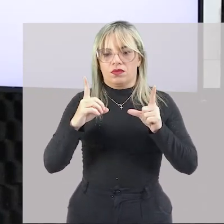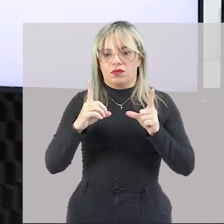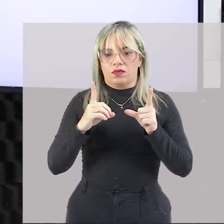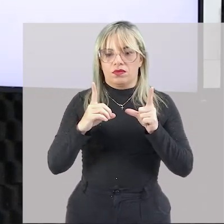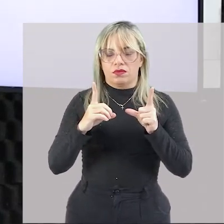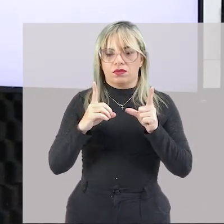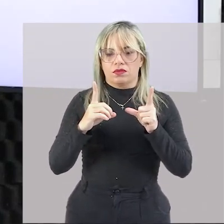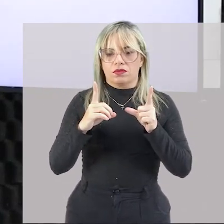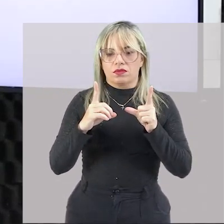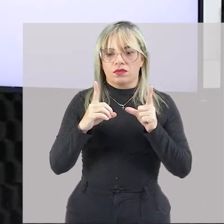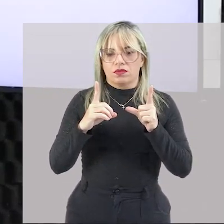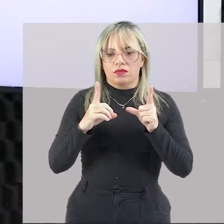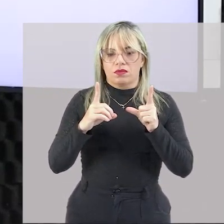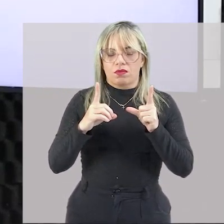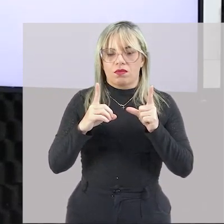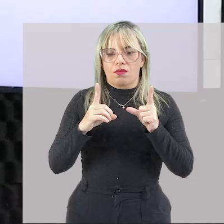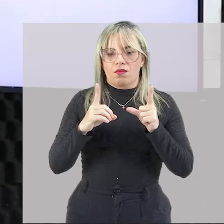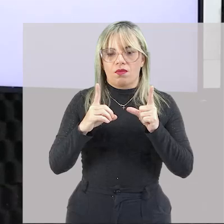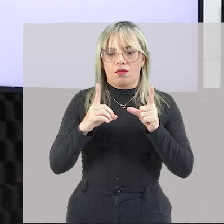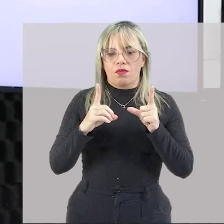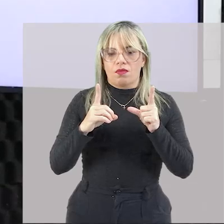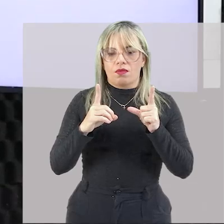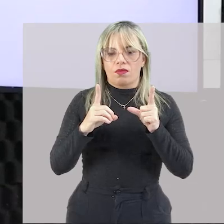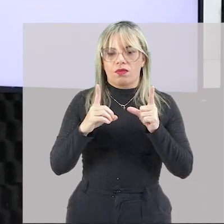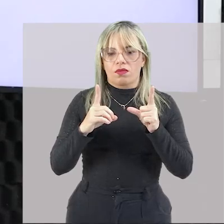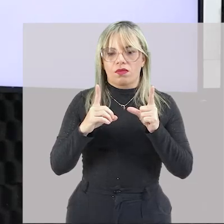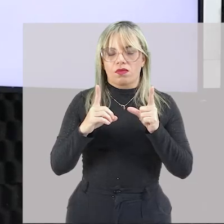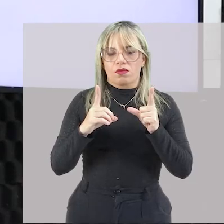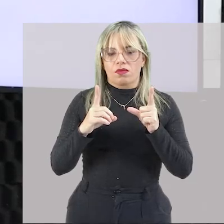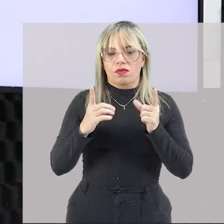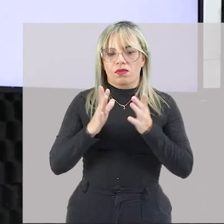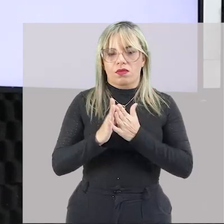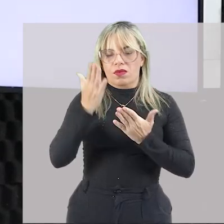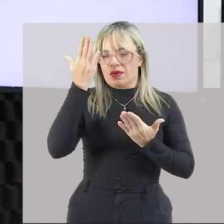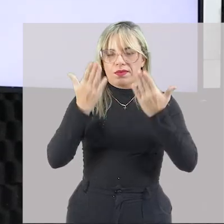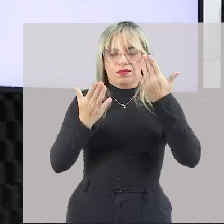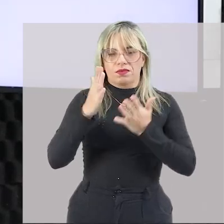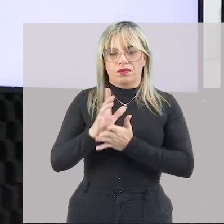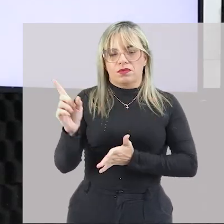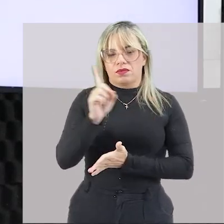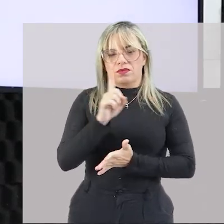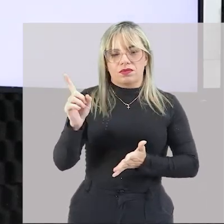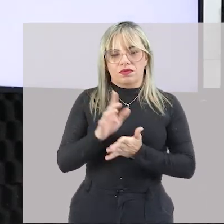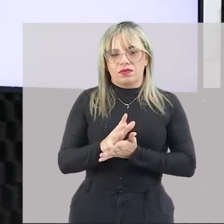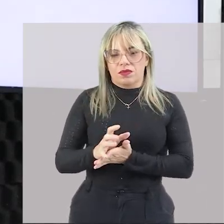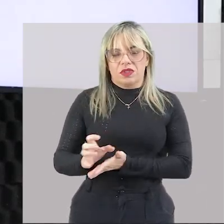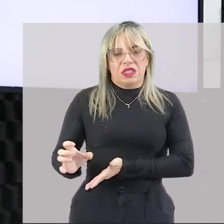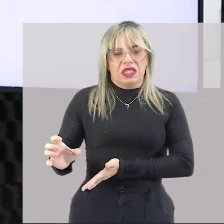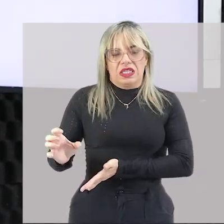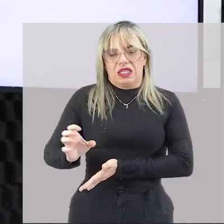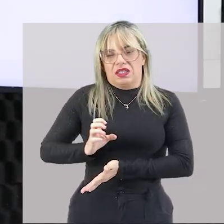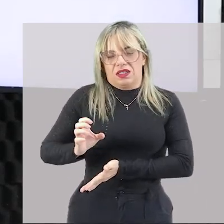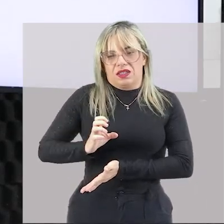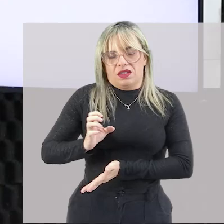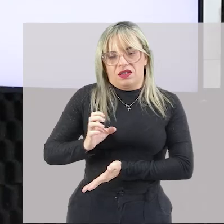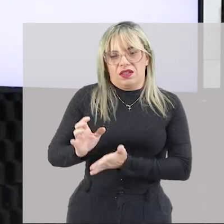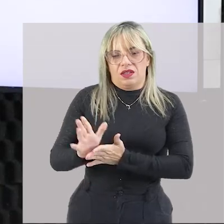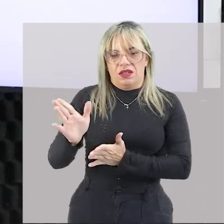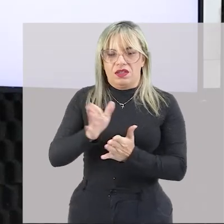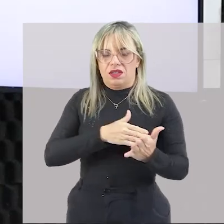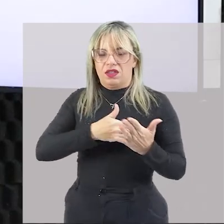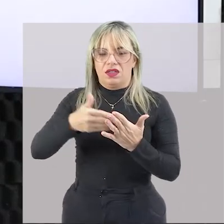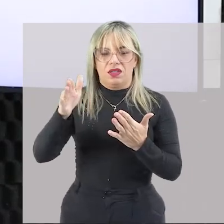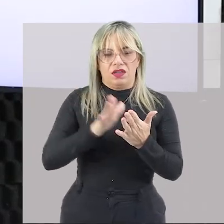cubismo, retrato de Igor Stravinsky, de Pablo Picasso. Picasso, não, Picasso era milionário, ele